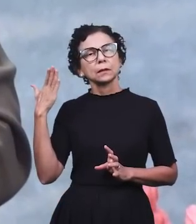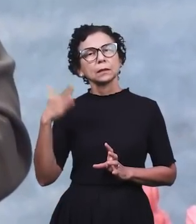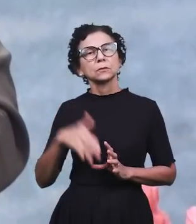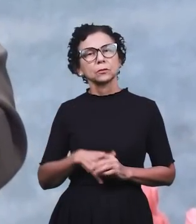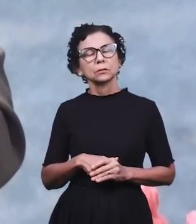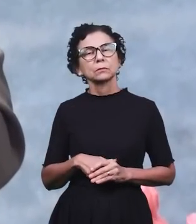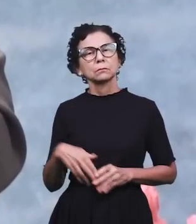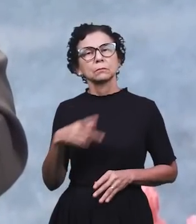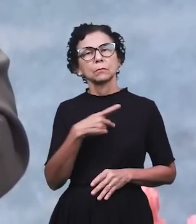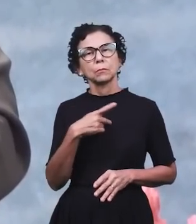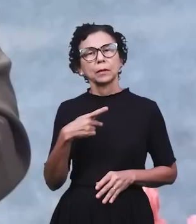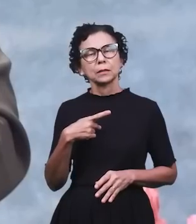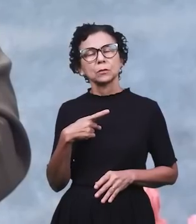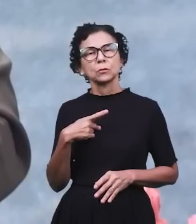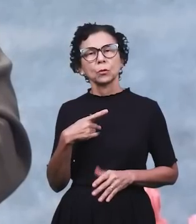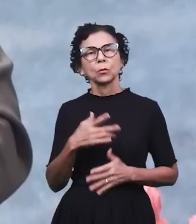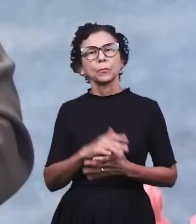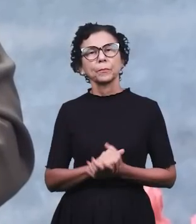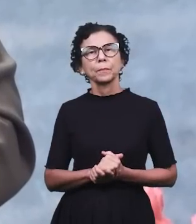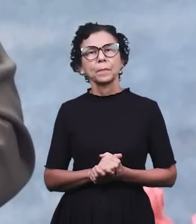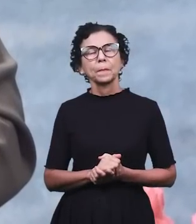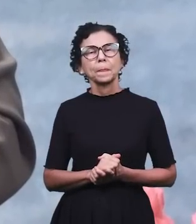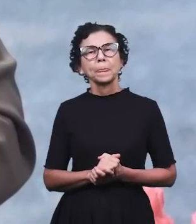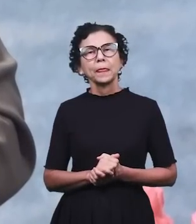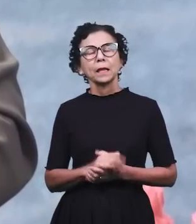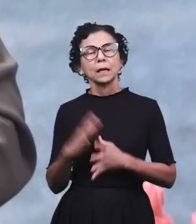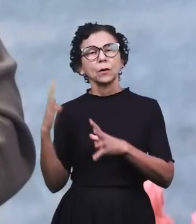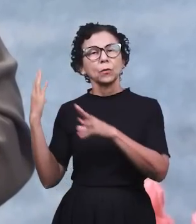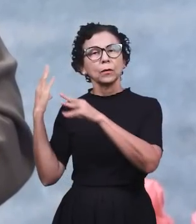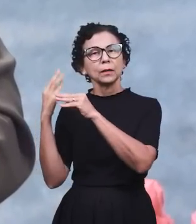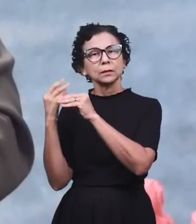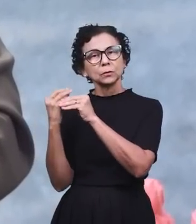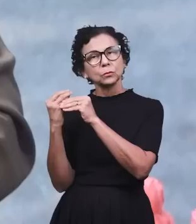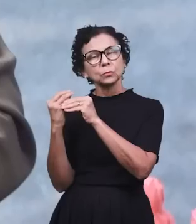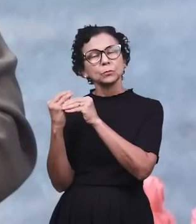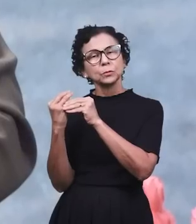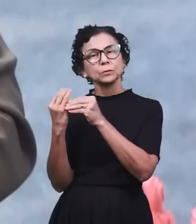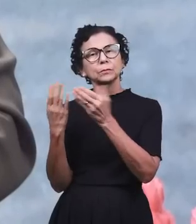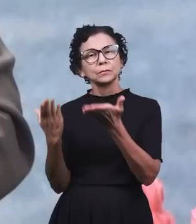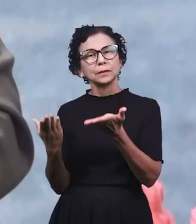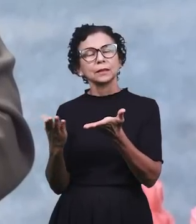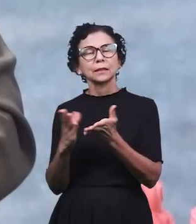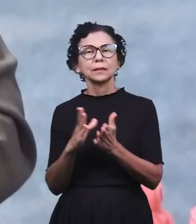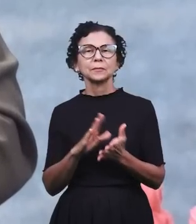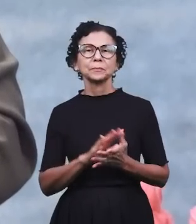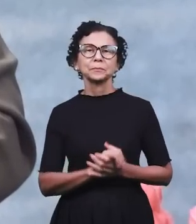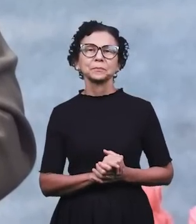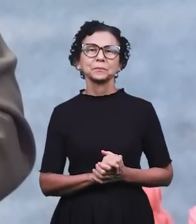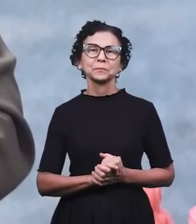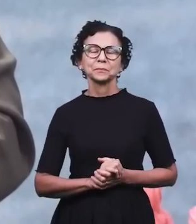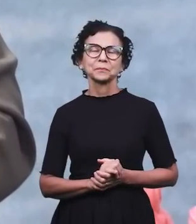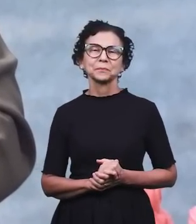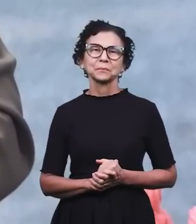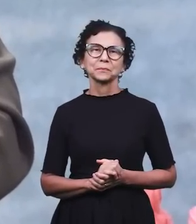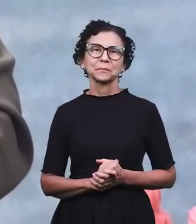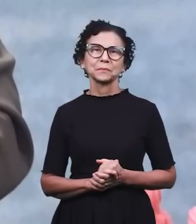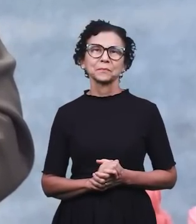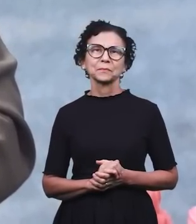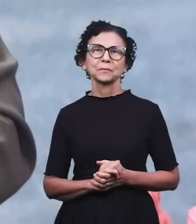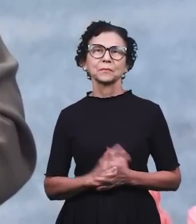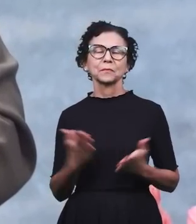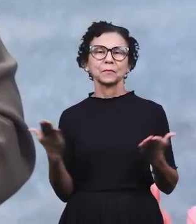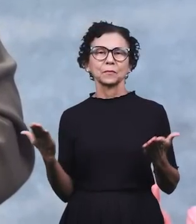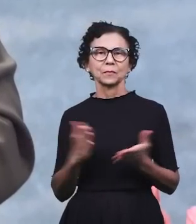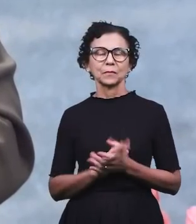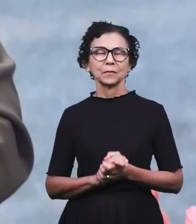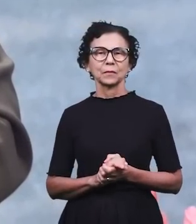palavra que faz a aplicação daquilo que foi trazido aqui às nossas vidas. Hoje, o pastor que vai trazer a palavra